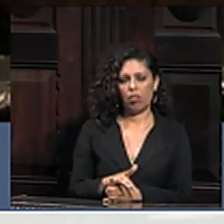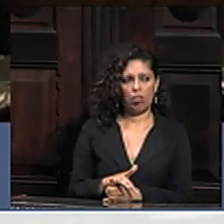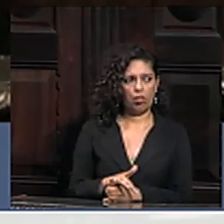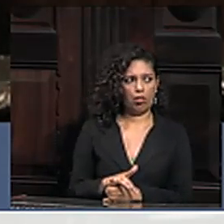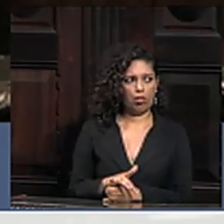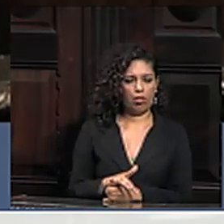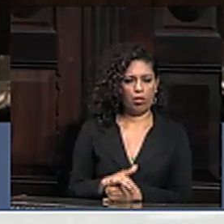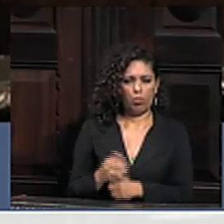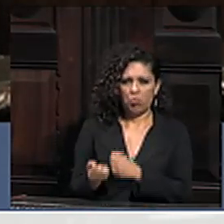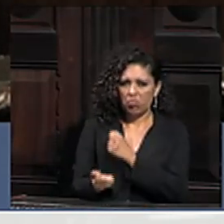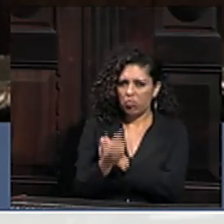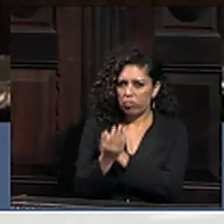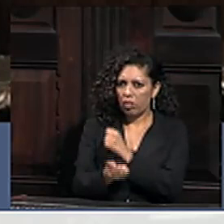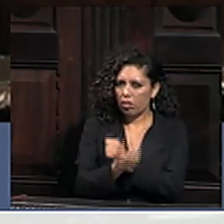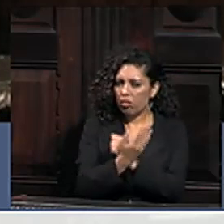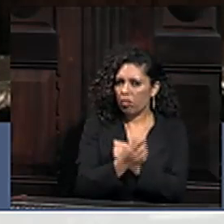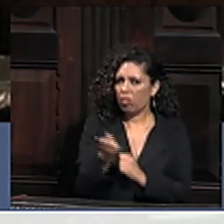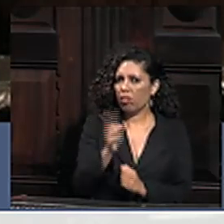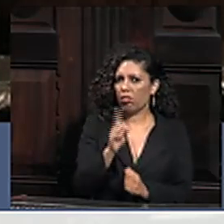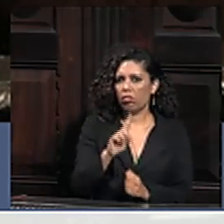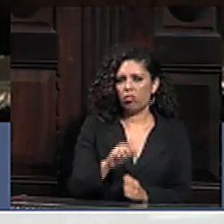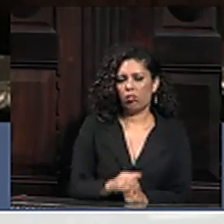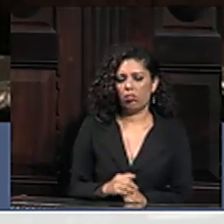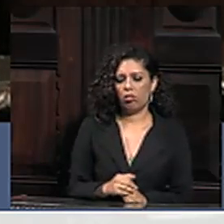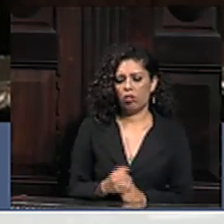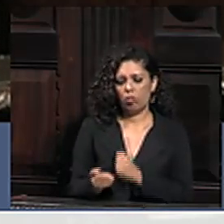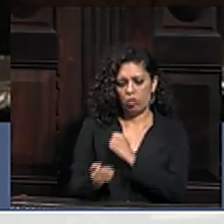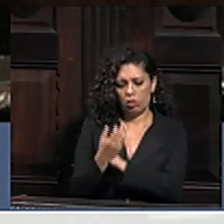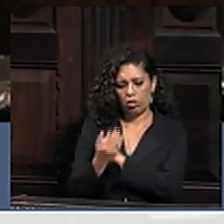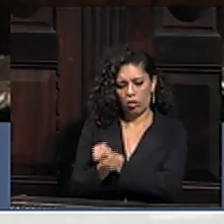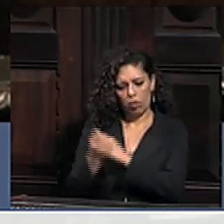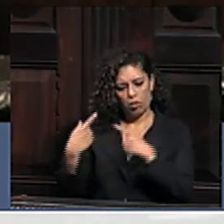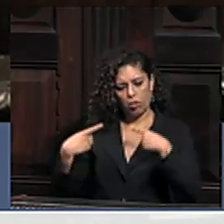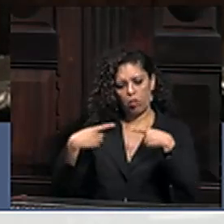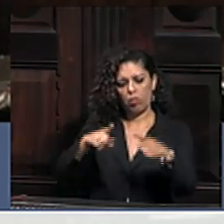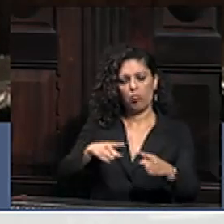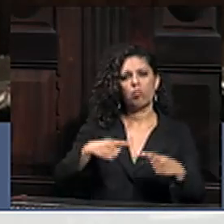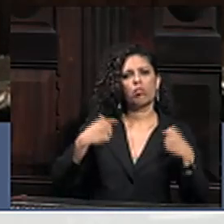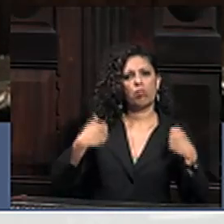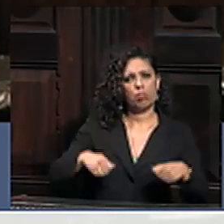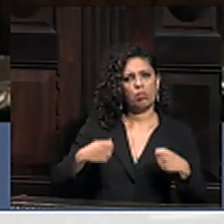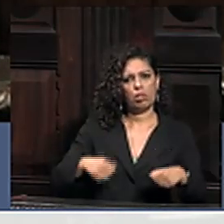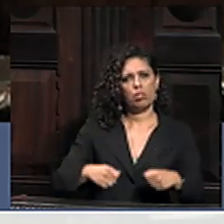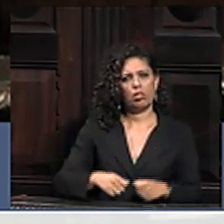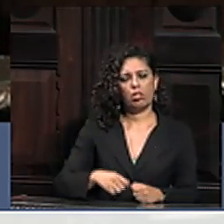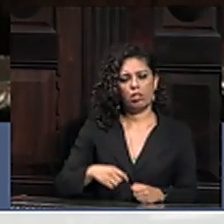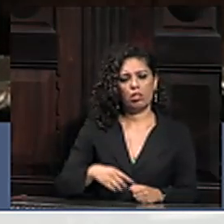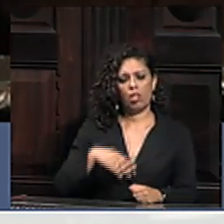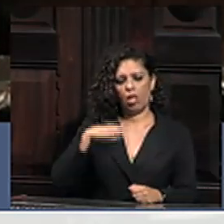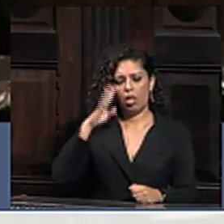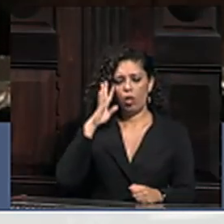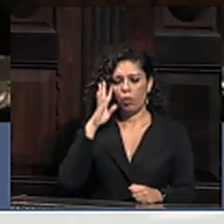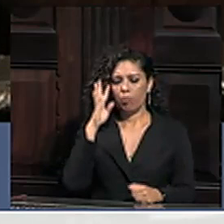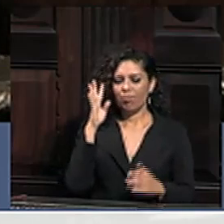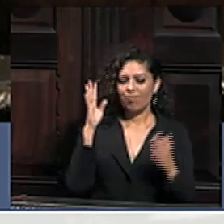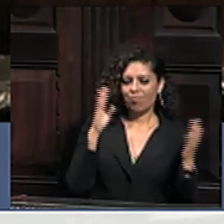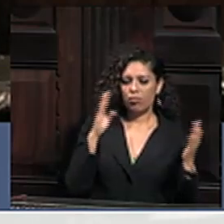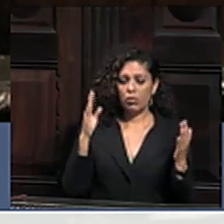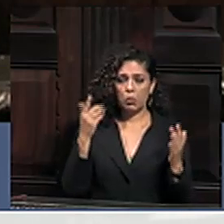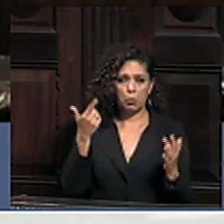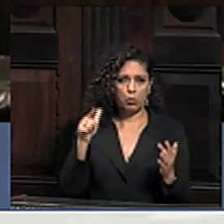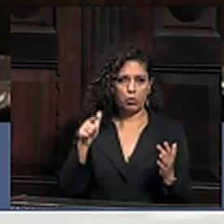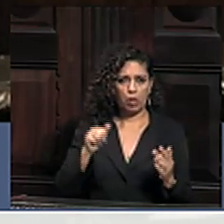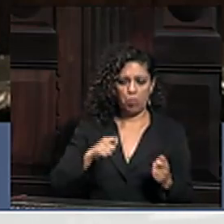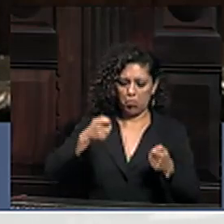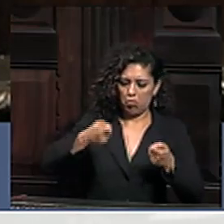com a corrupção. A corrupção precisa ser enfrentada, não resta dúvida, de maneira firme,